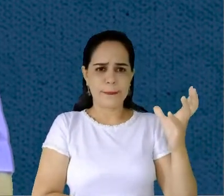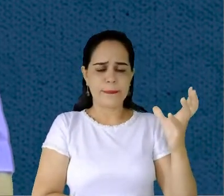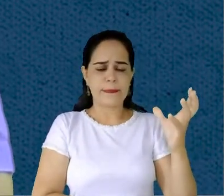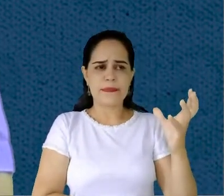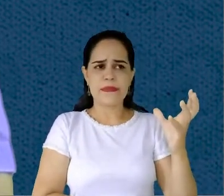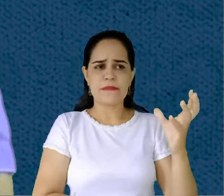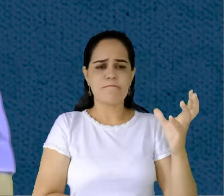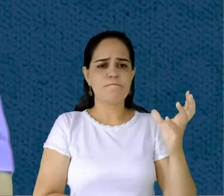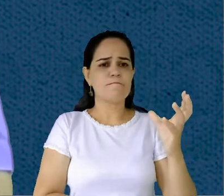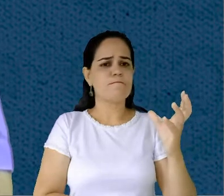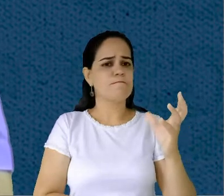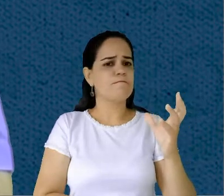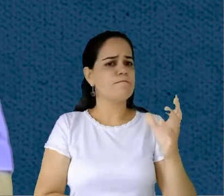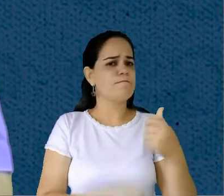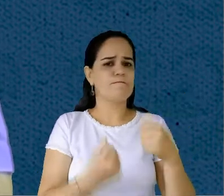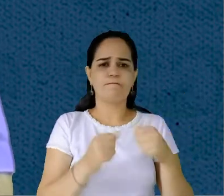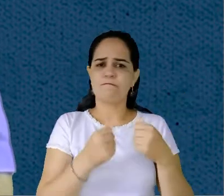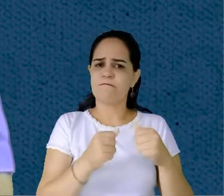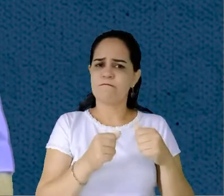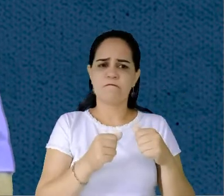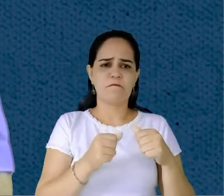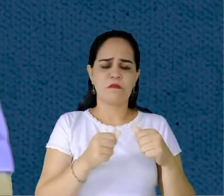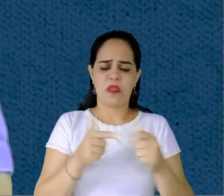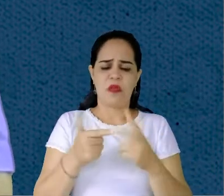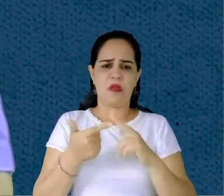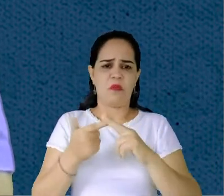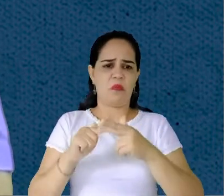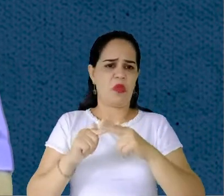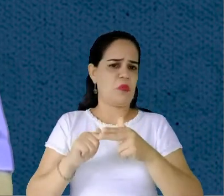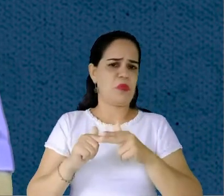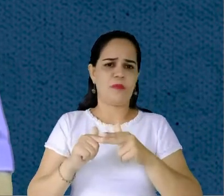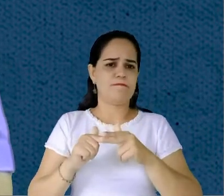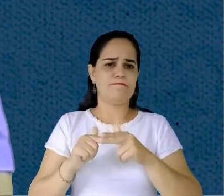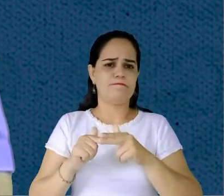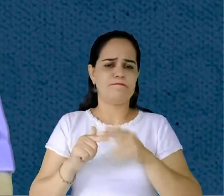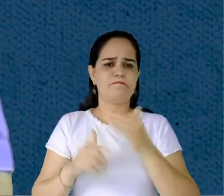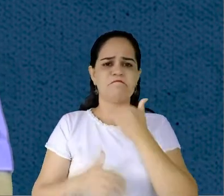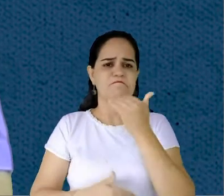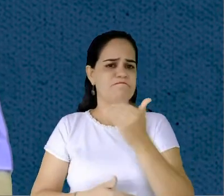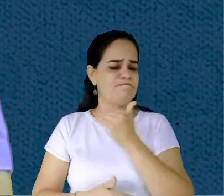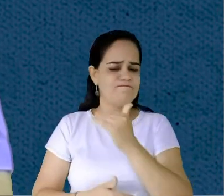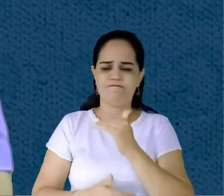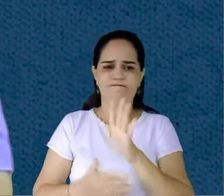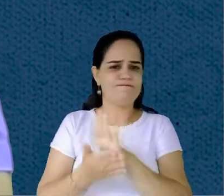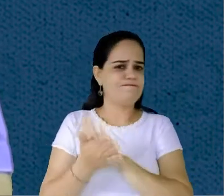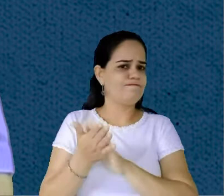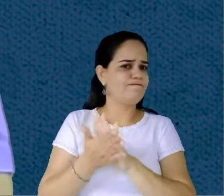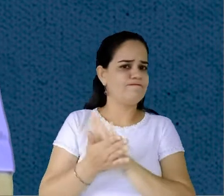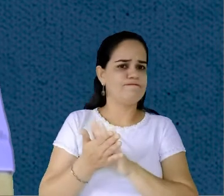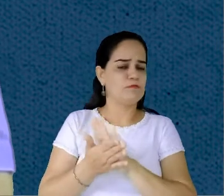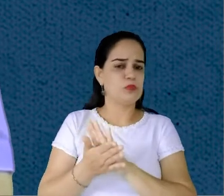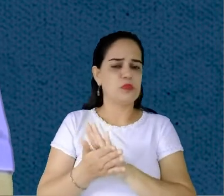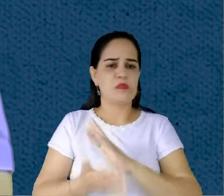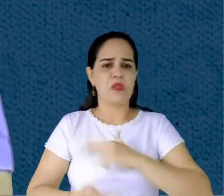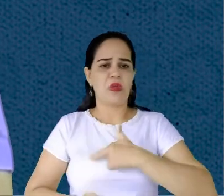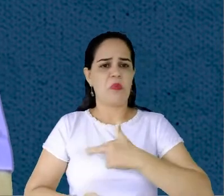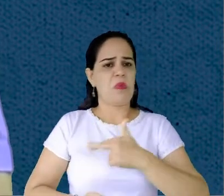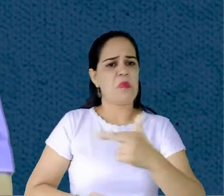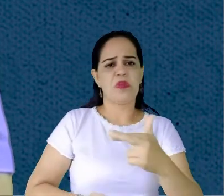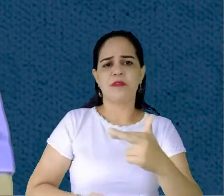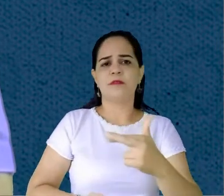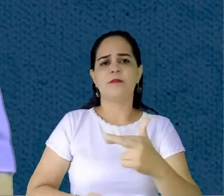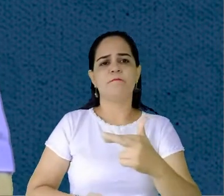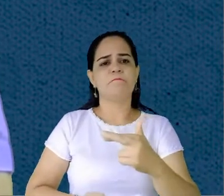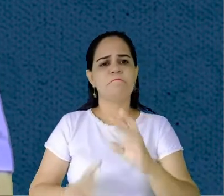anciãos determinaram, pois, que não haveria necessidade de se circuncidar aqueles que vinham